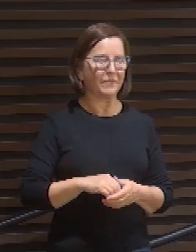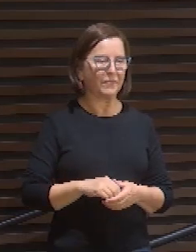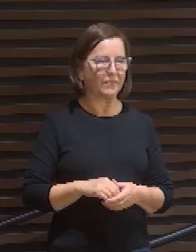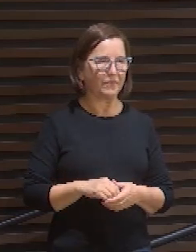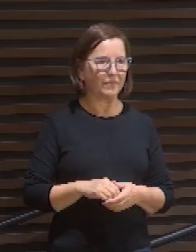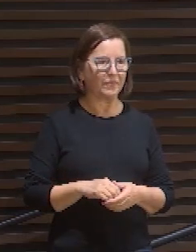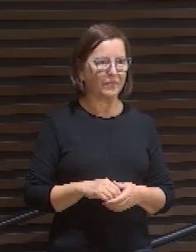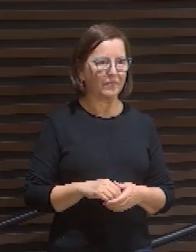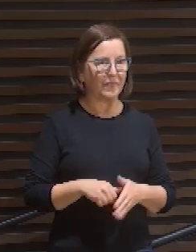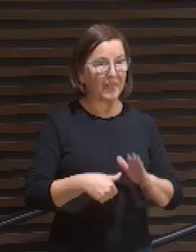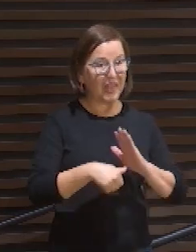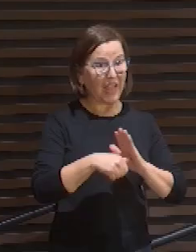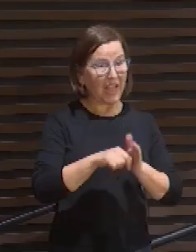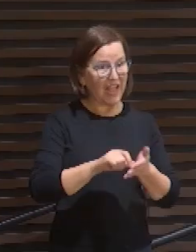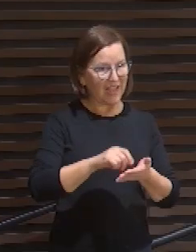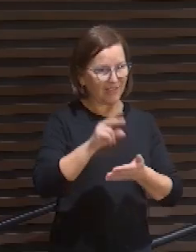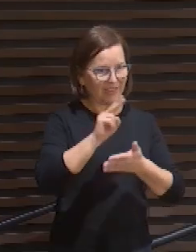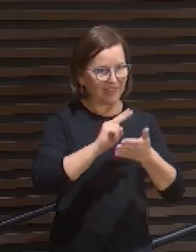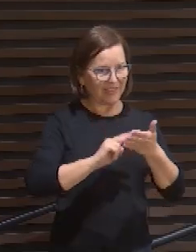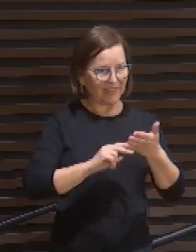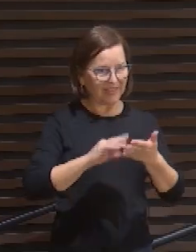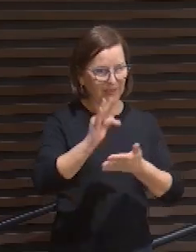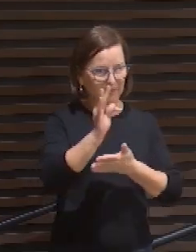Antes de nós lermos o texto,